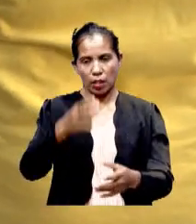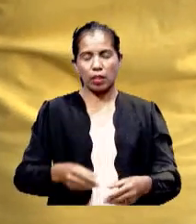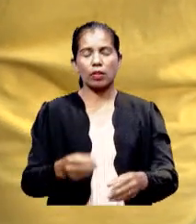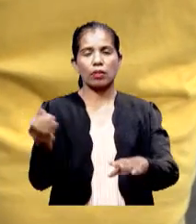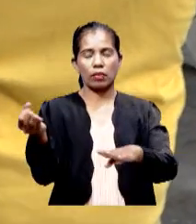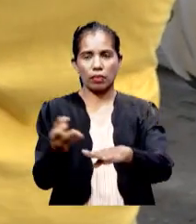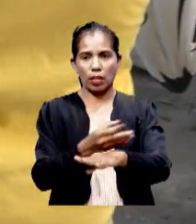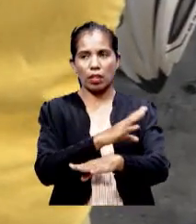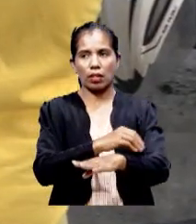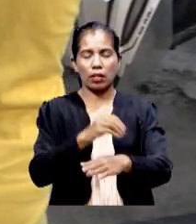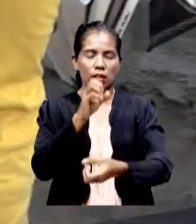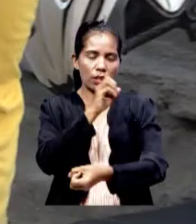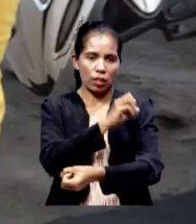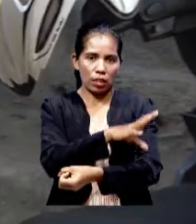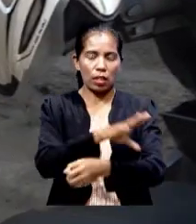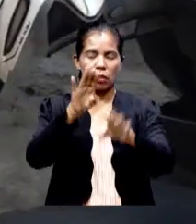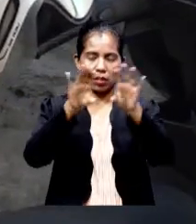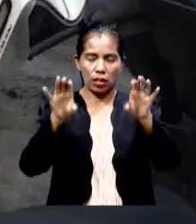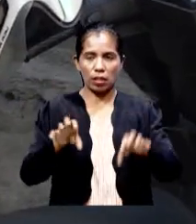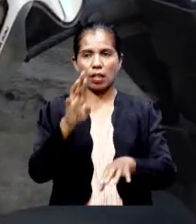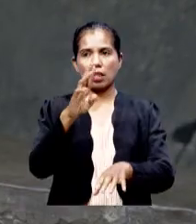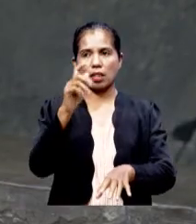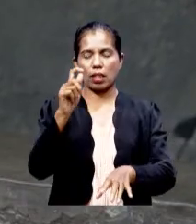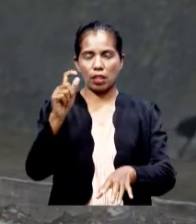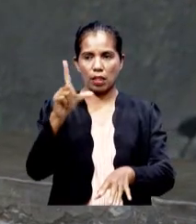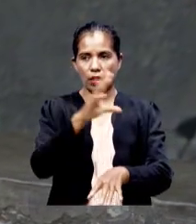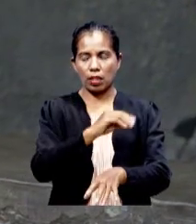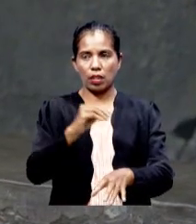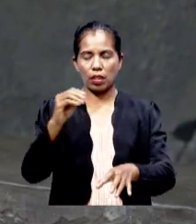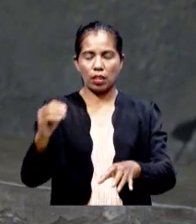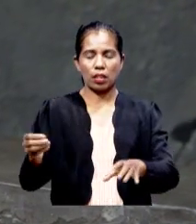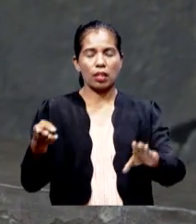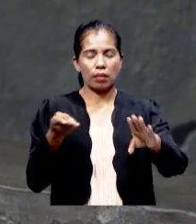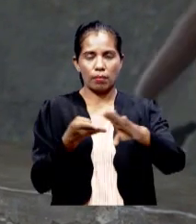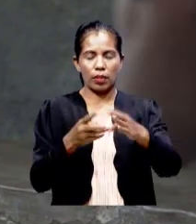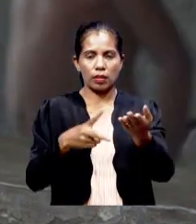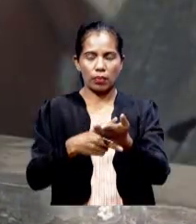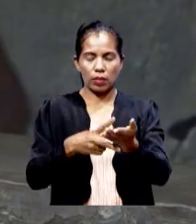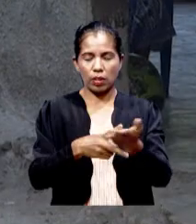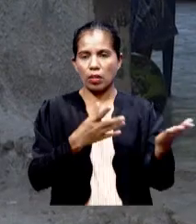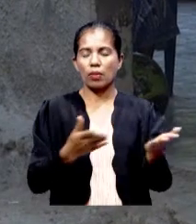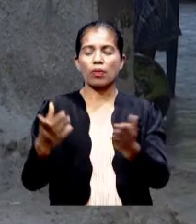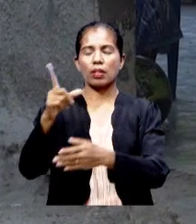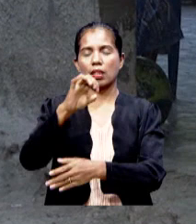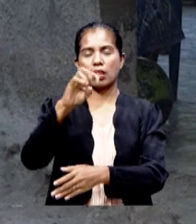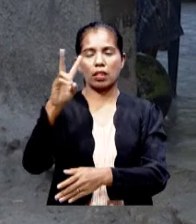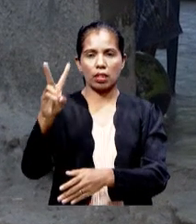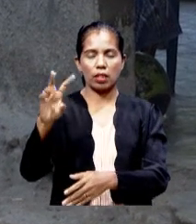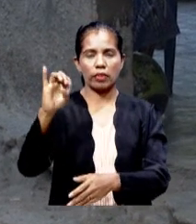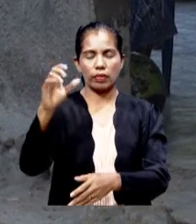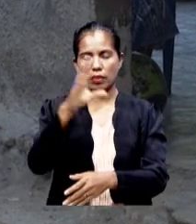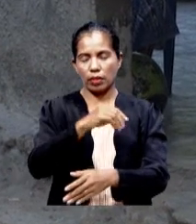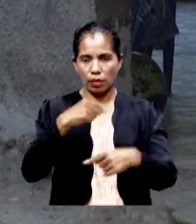documentos hanesan, certidão batismo, RTL, bilhete de identidade e no passaporte, atu lori Lívia ba tratamento e a